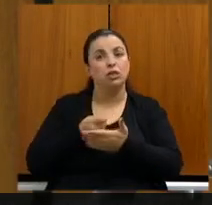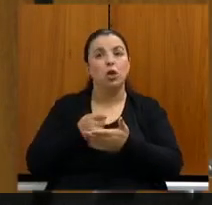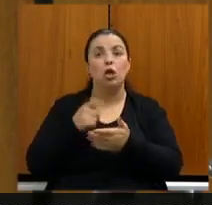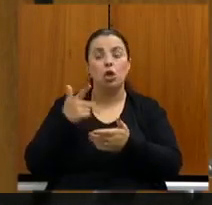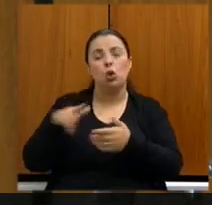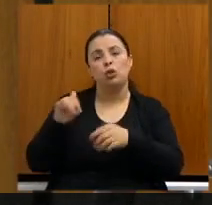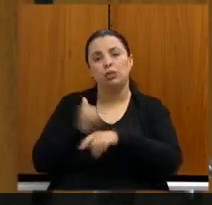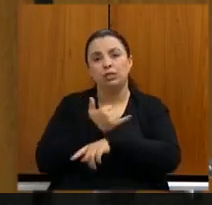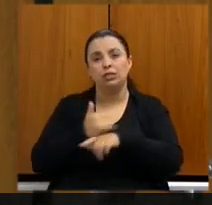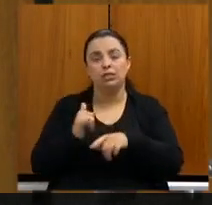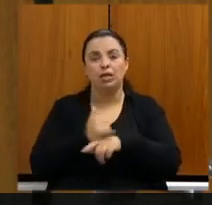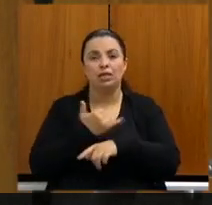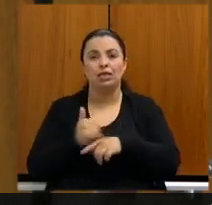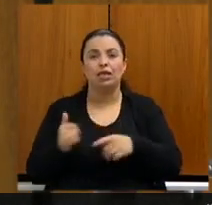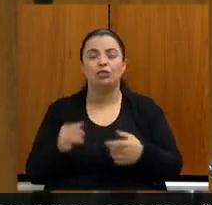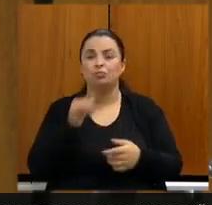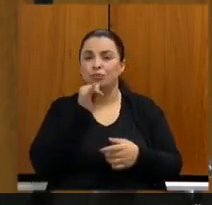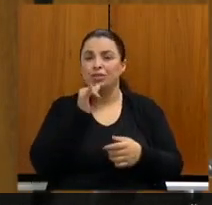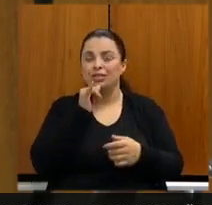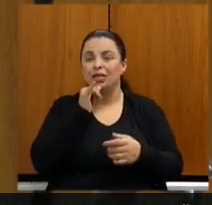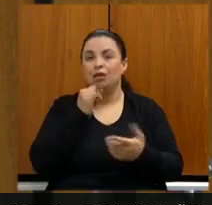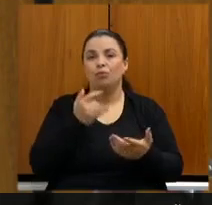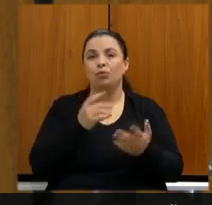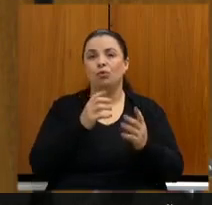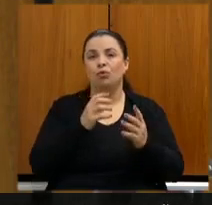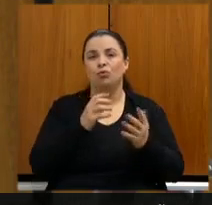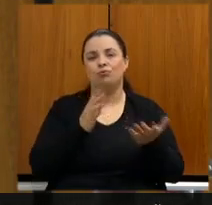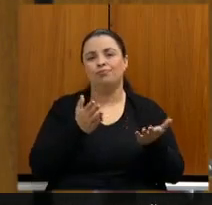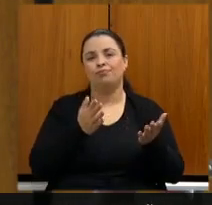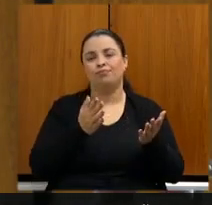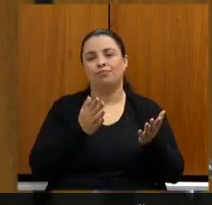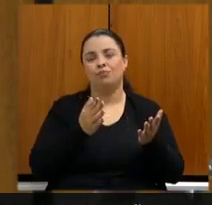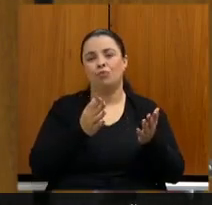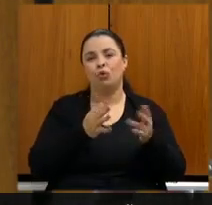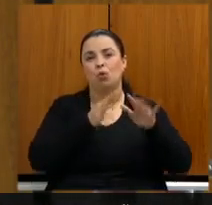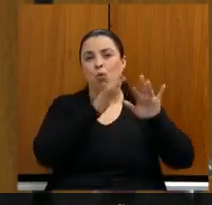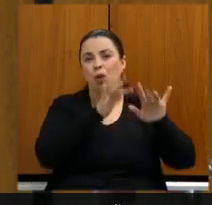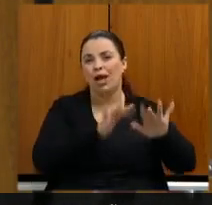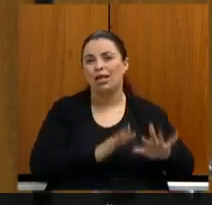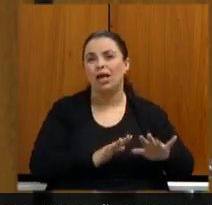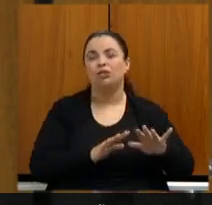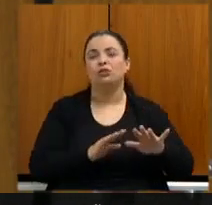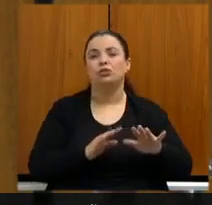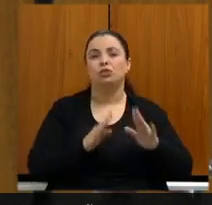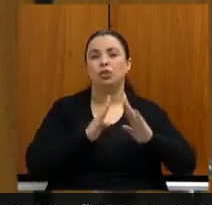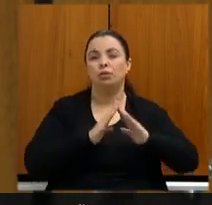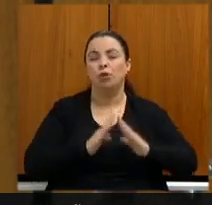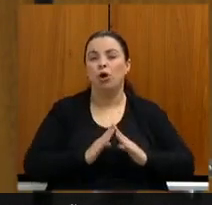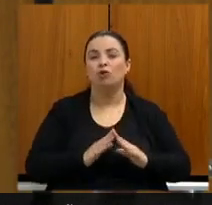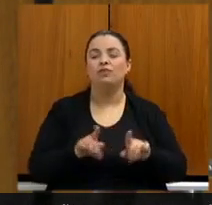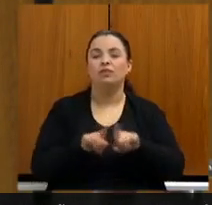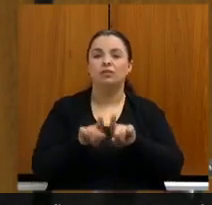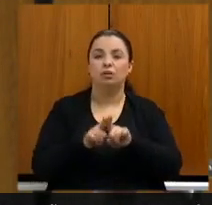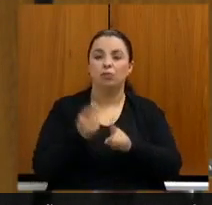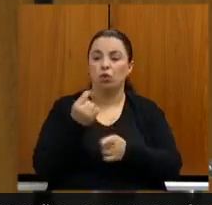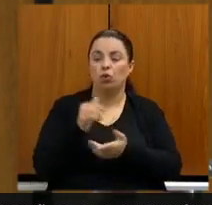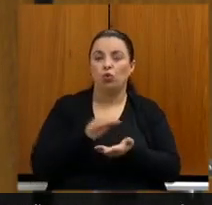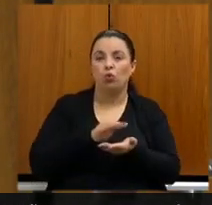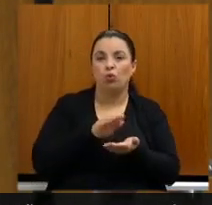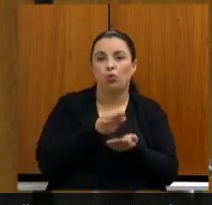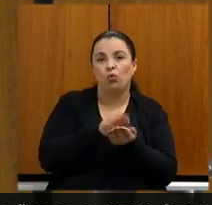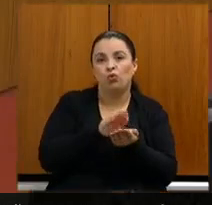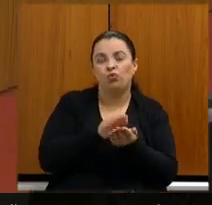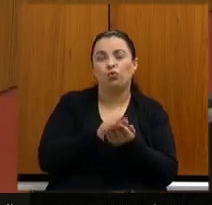né entre eles que são pessoalmente do banco de imóveis do estado e de recurso também o fundo Estadual de habitação